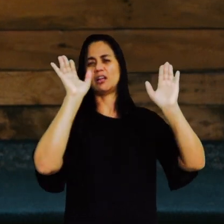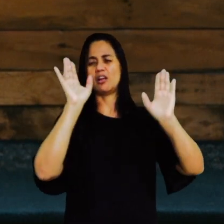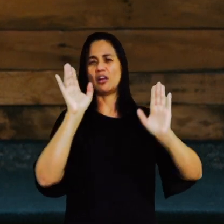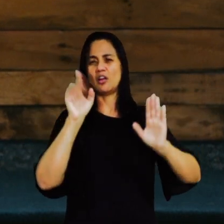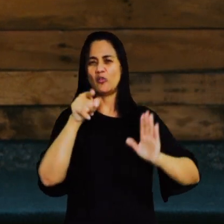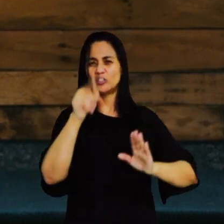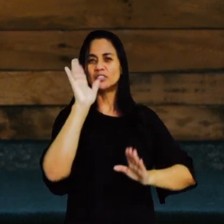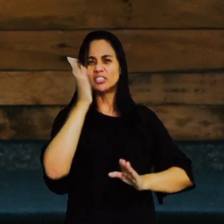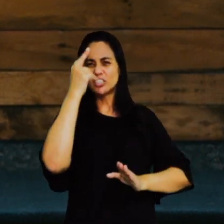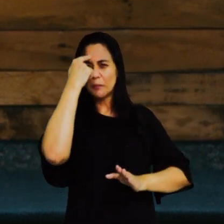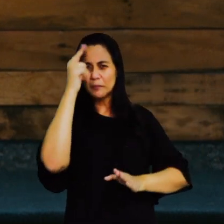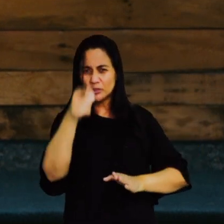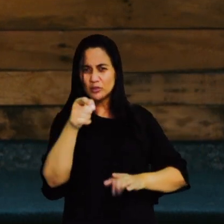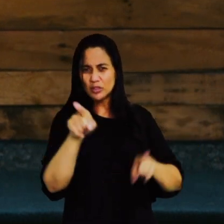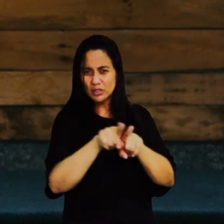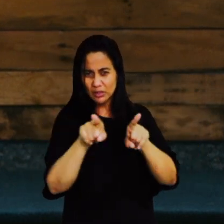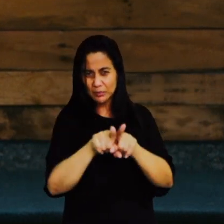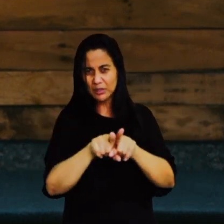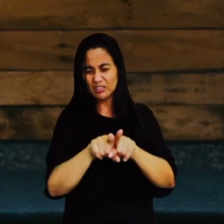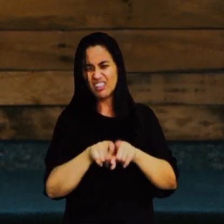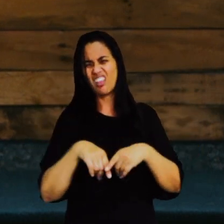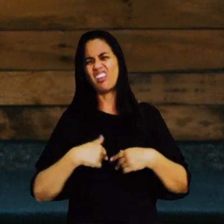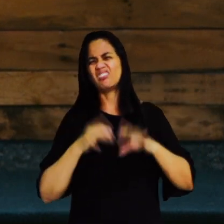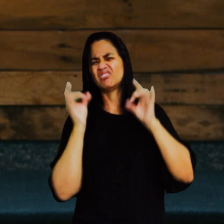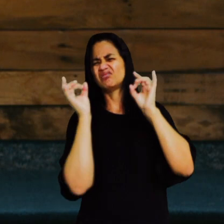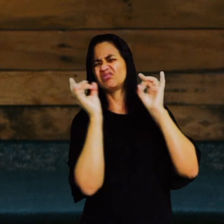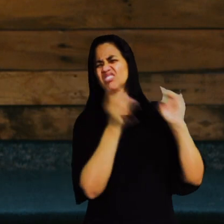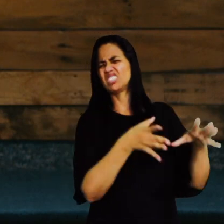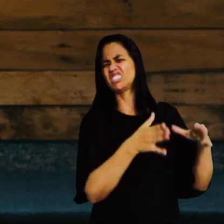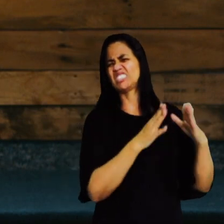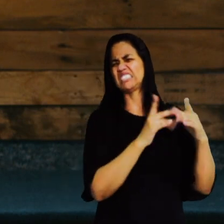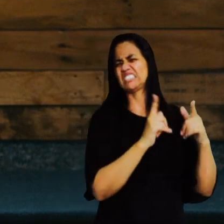fora e falar: quer saber de uma coisa?